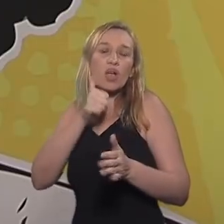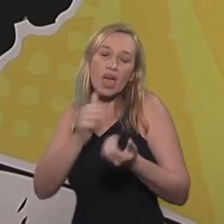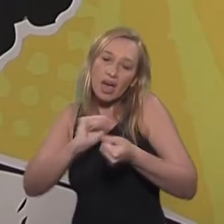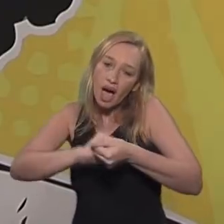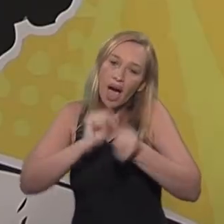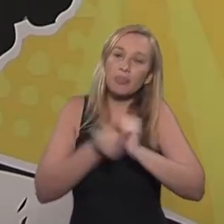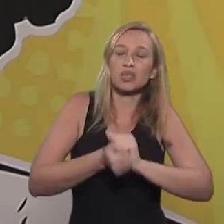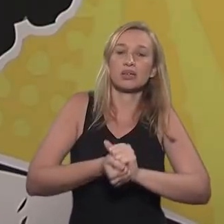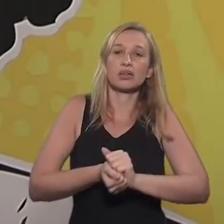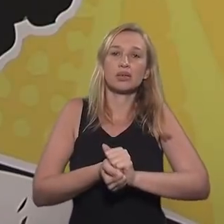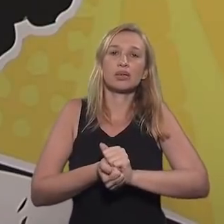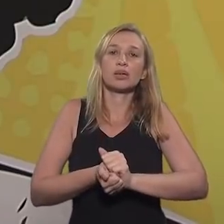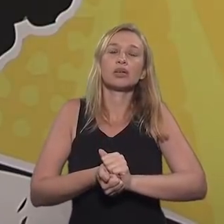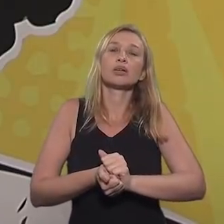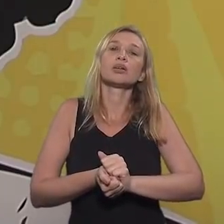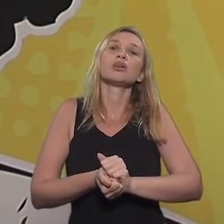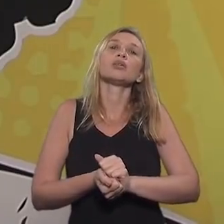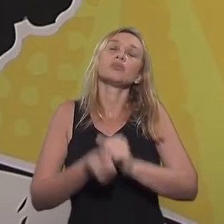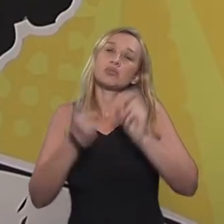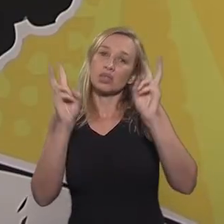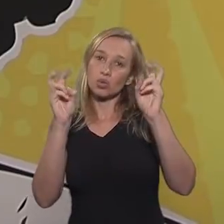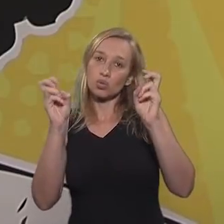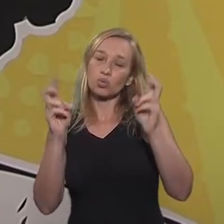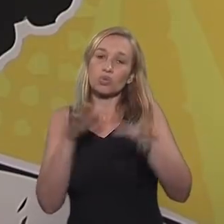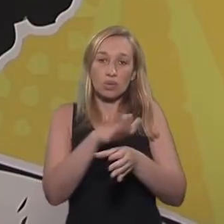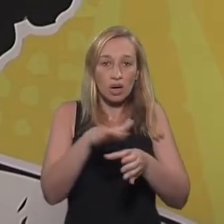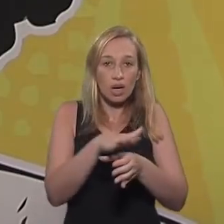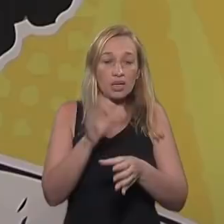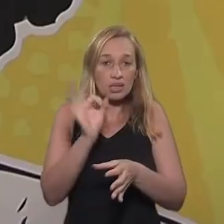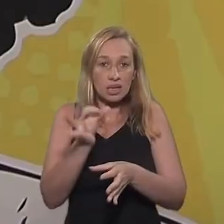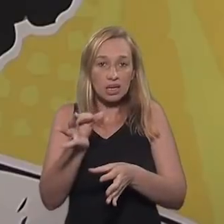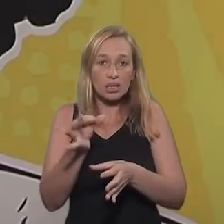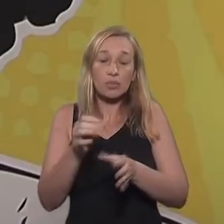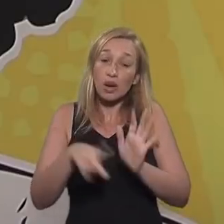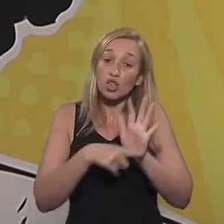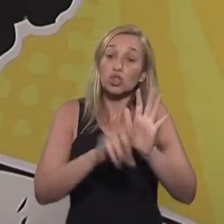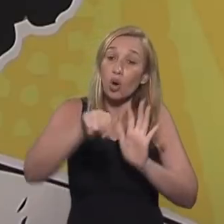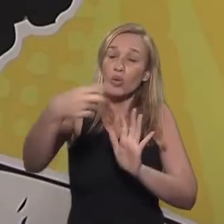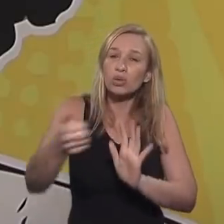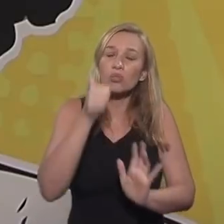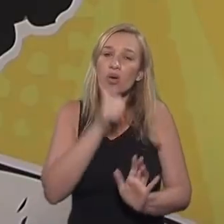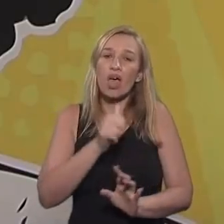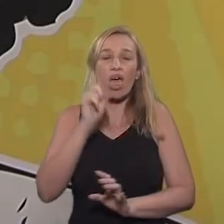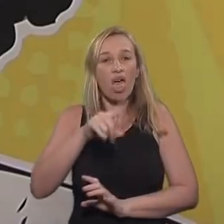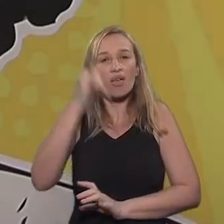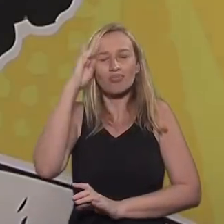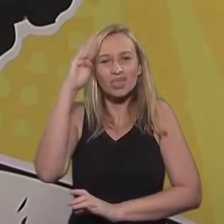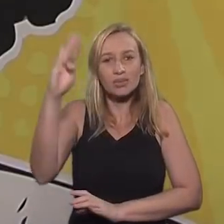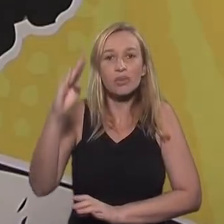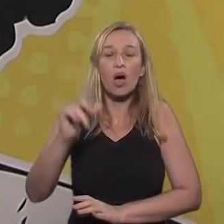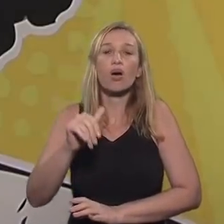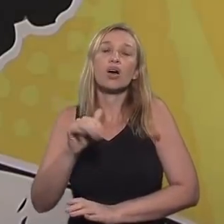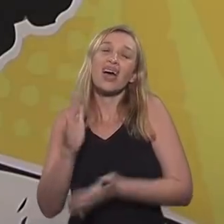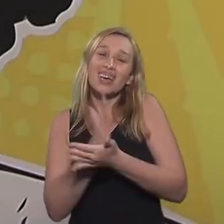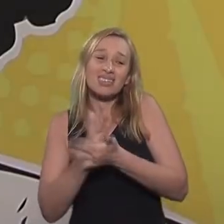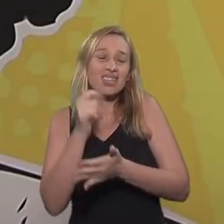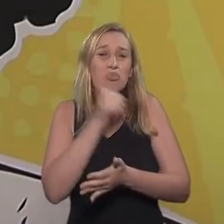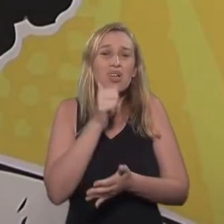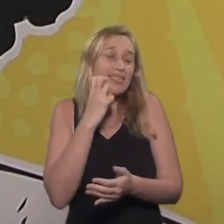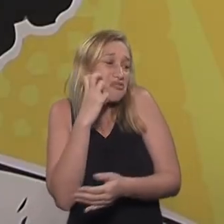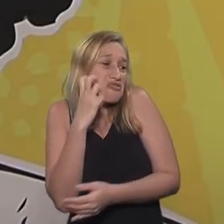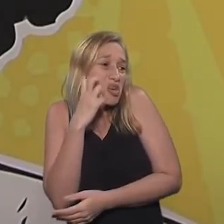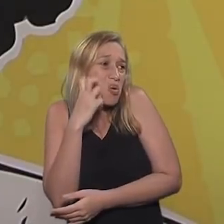esses exames tendo a mulher capacitada, nesse caso específico, para o atendimento da própria mulher. Então,